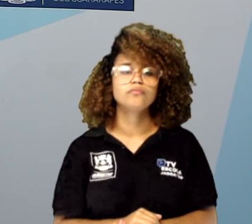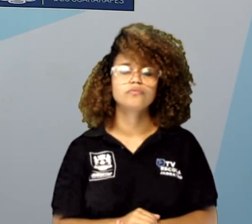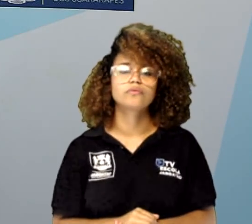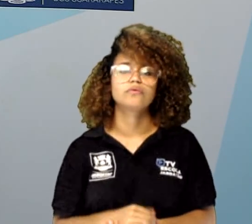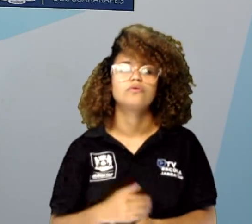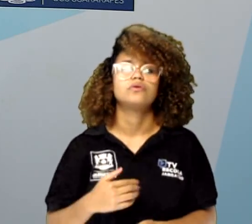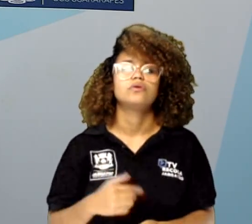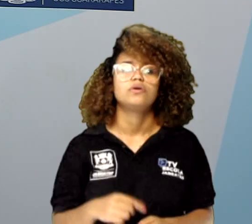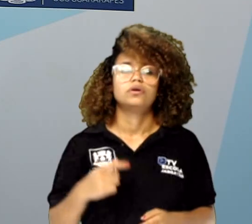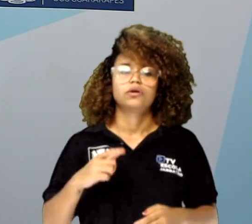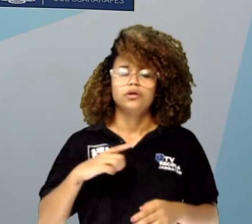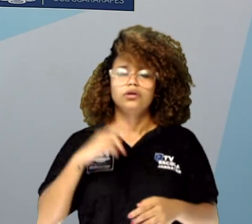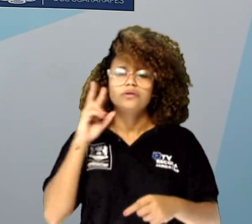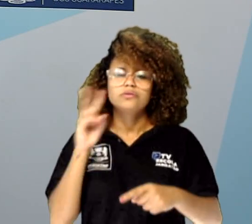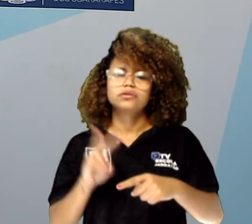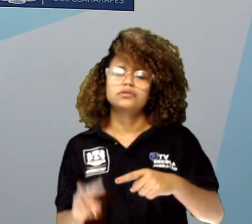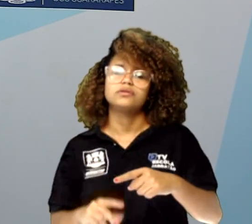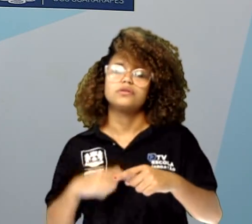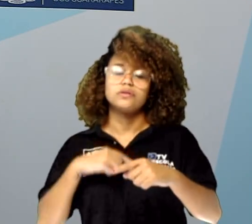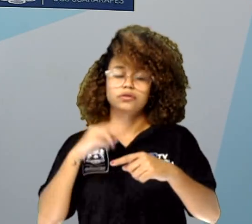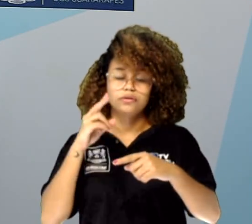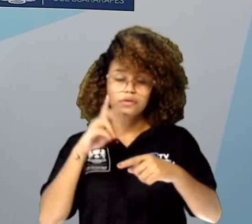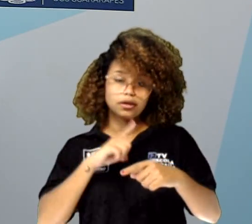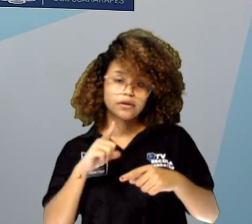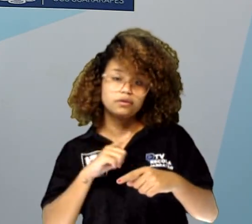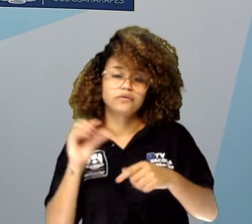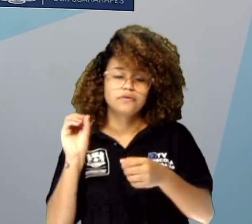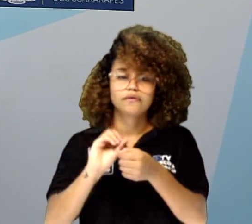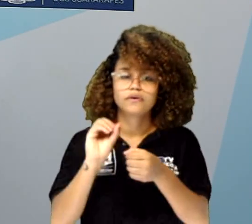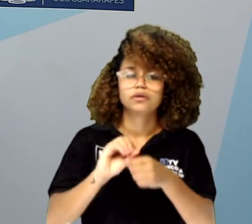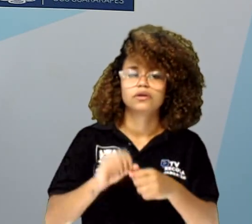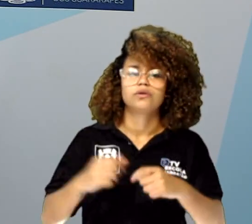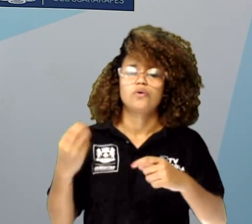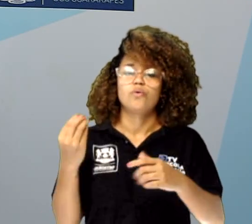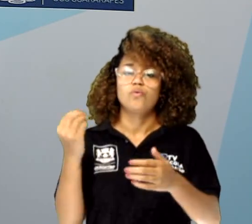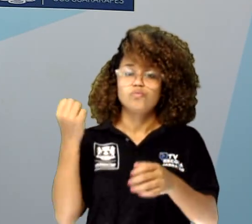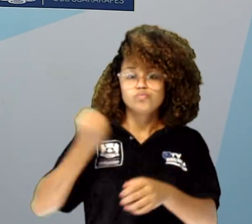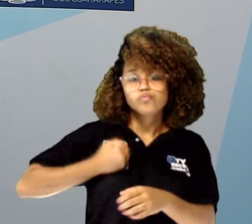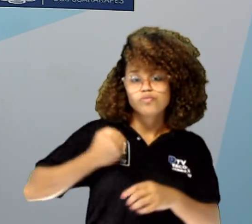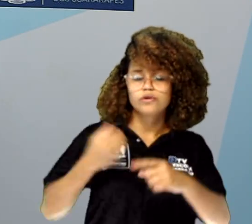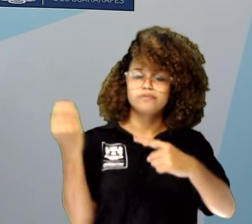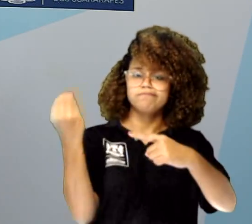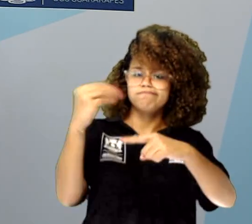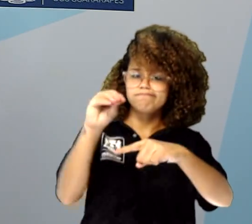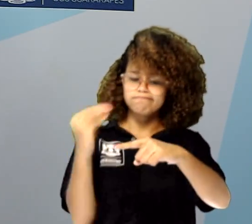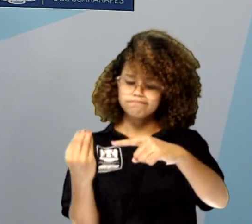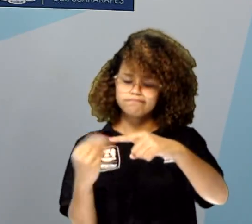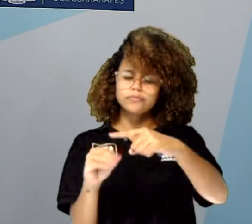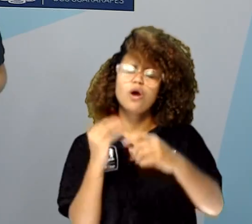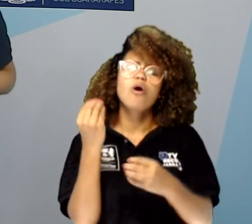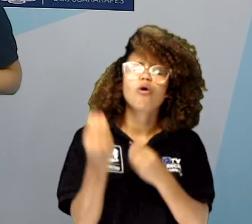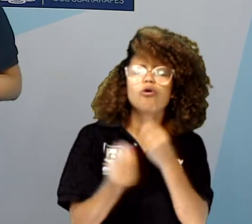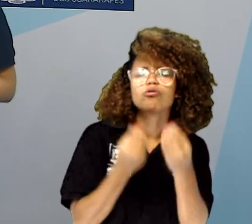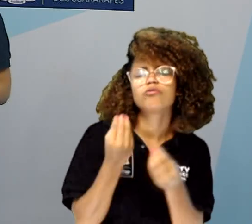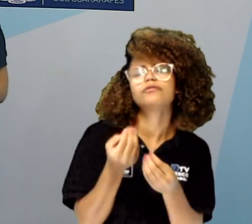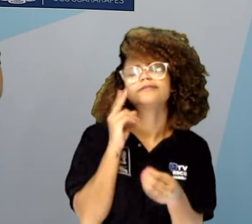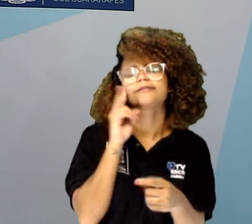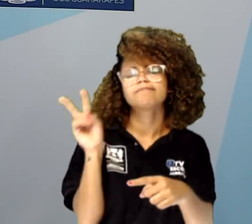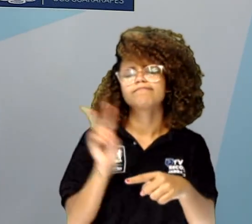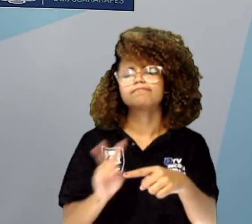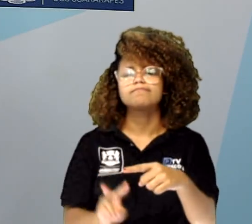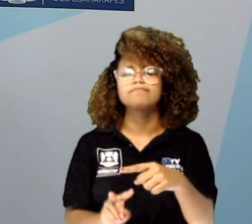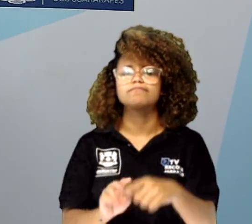parte com o todo na parte de baixo, né? O número de cima e o número de baixo. Como é que a gente lê essa fração então,